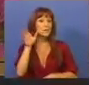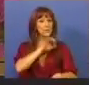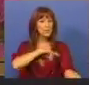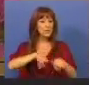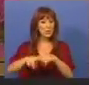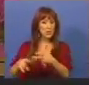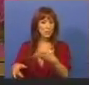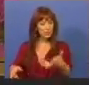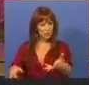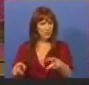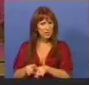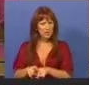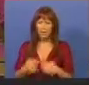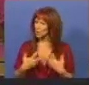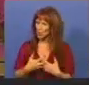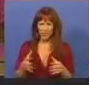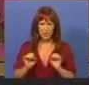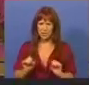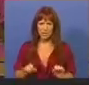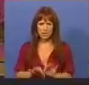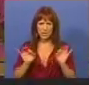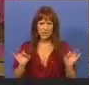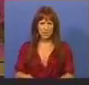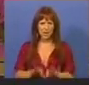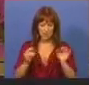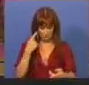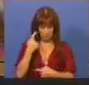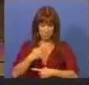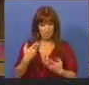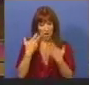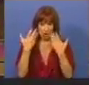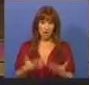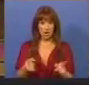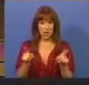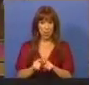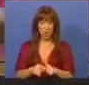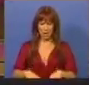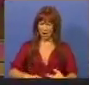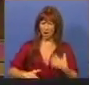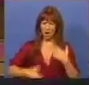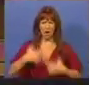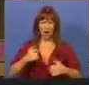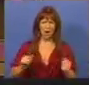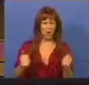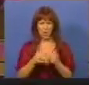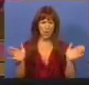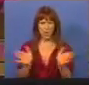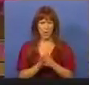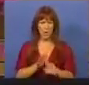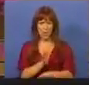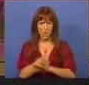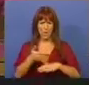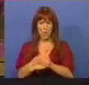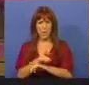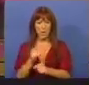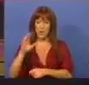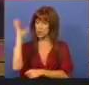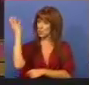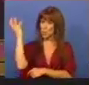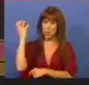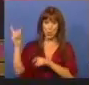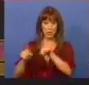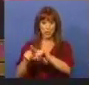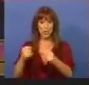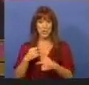senhores deputados, tenha dúvidas, como bem assinalam neste momento alarmadamente quase todos os agentes